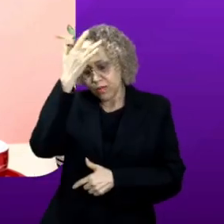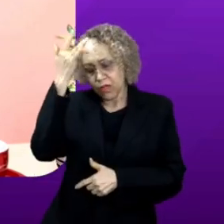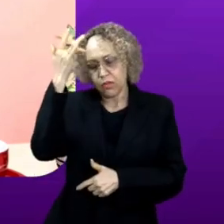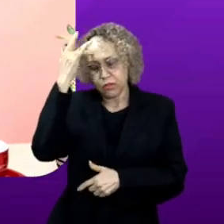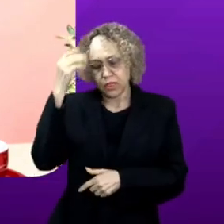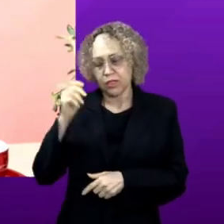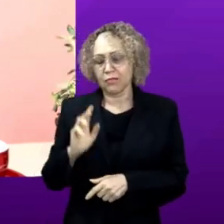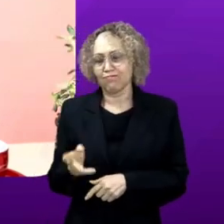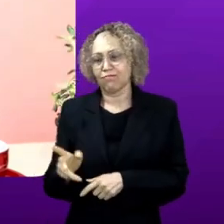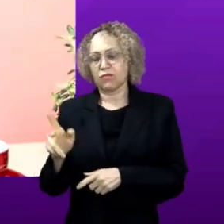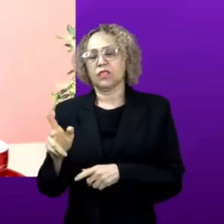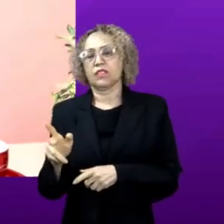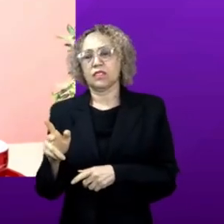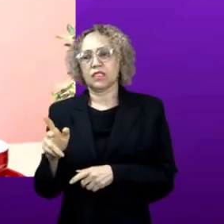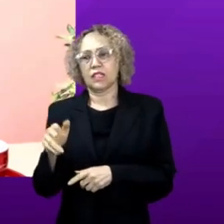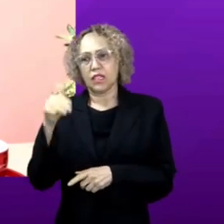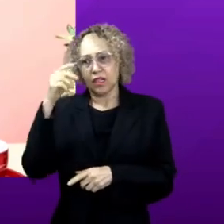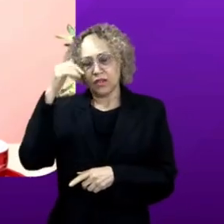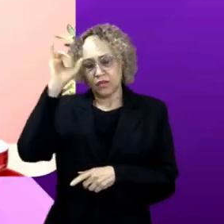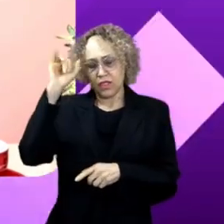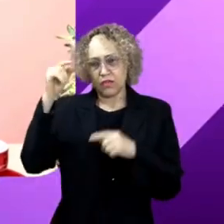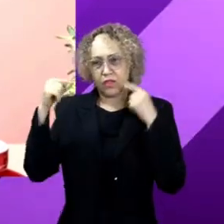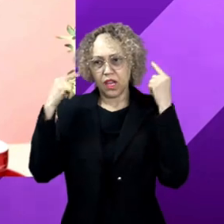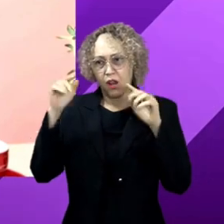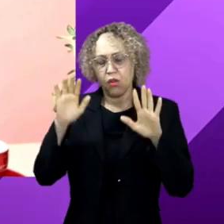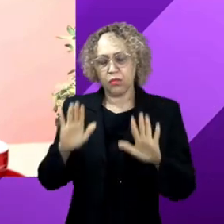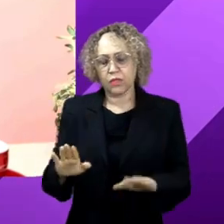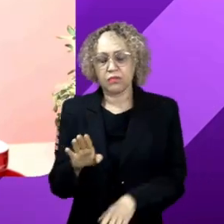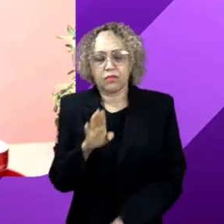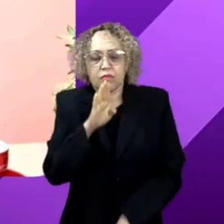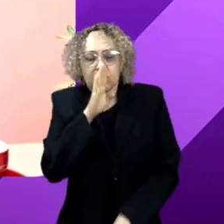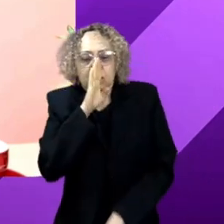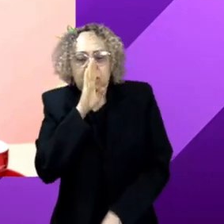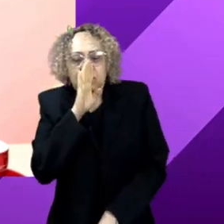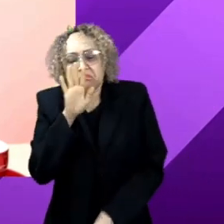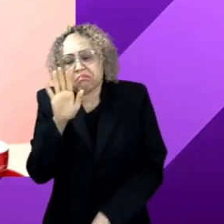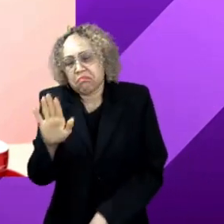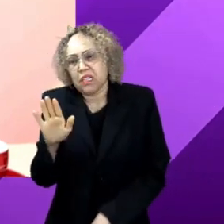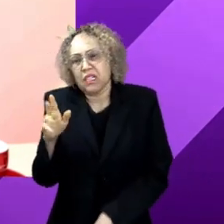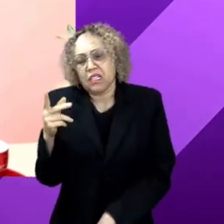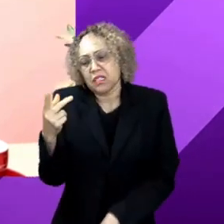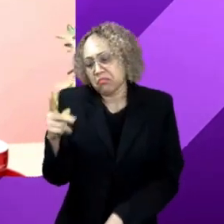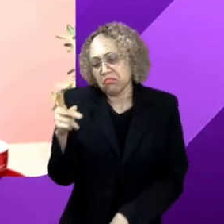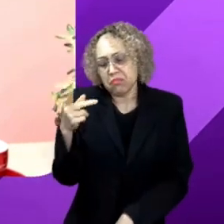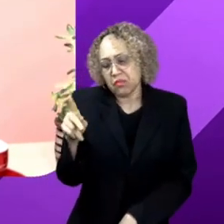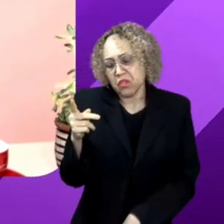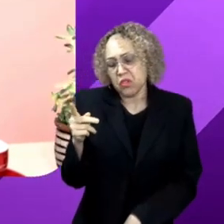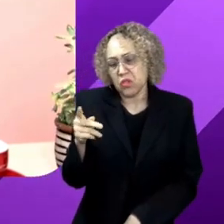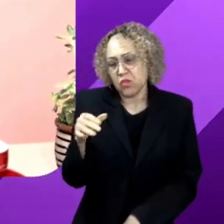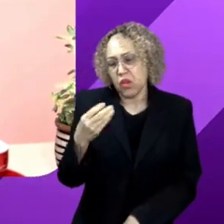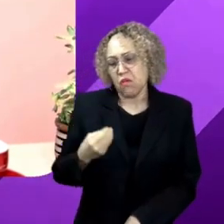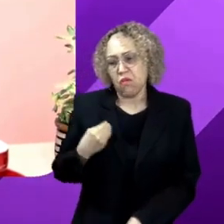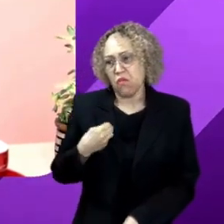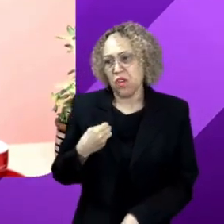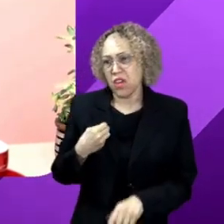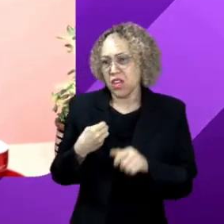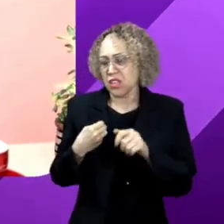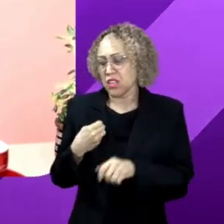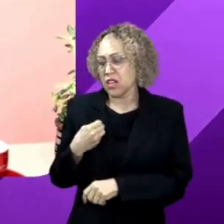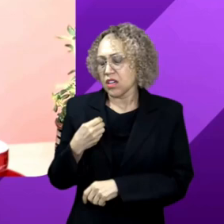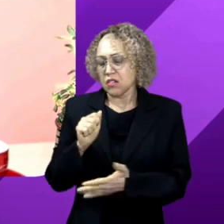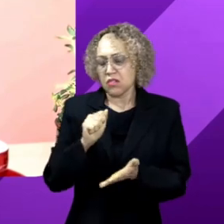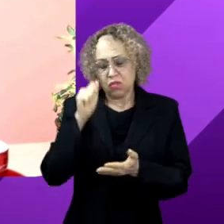pouco de silêncio. Seu caso não despertará os interesses dos historiadores. Por que eu começo com esse texto do